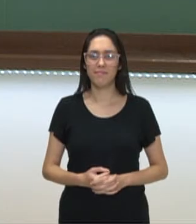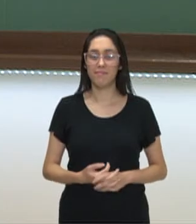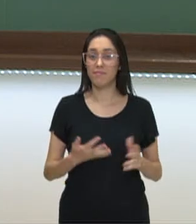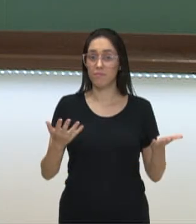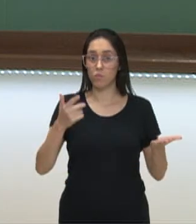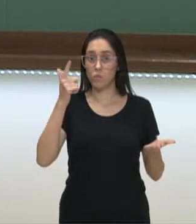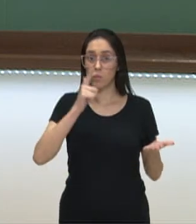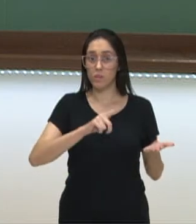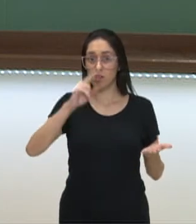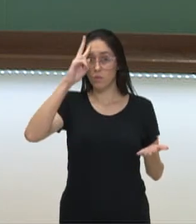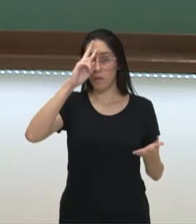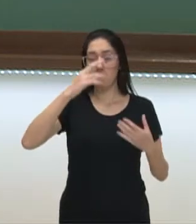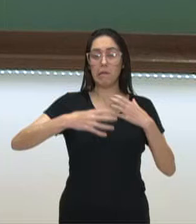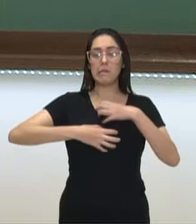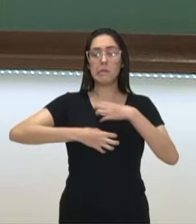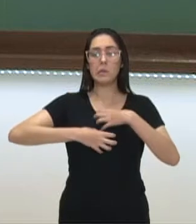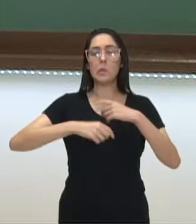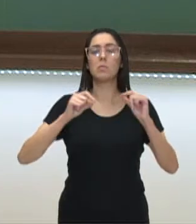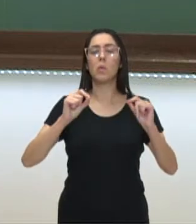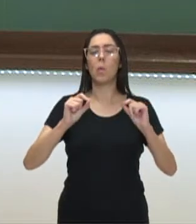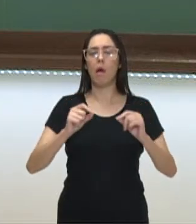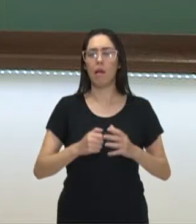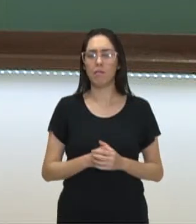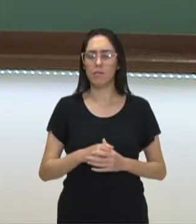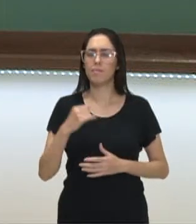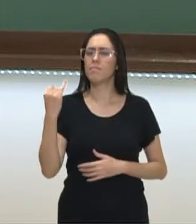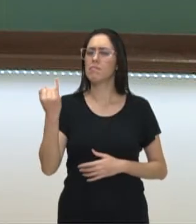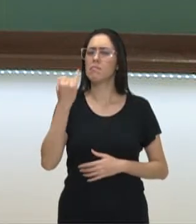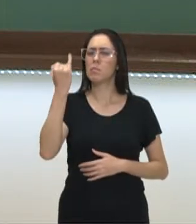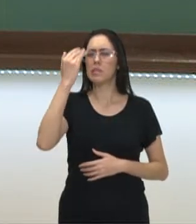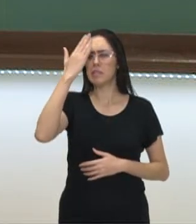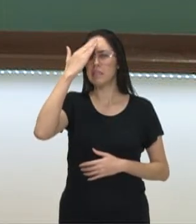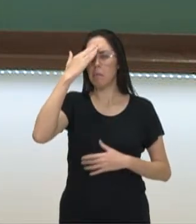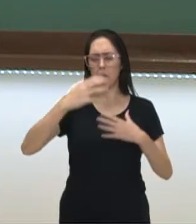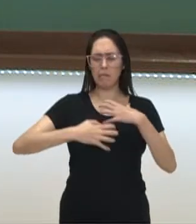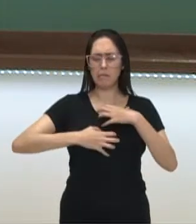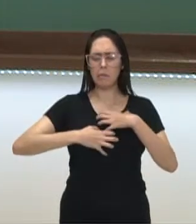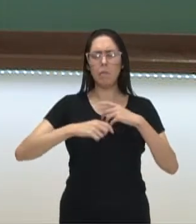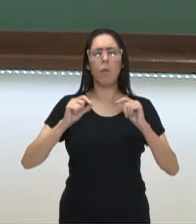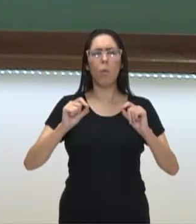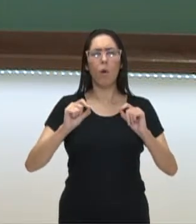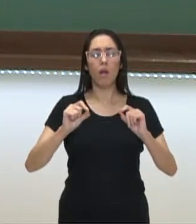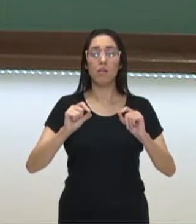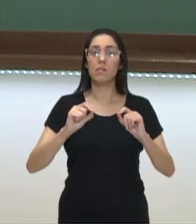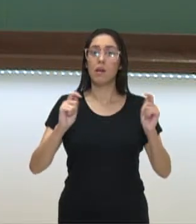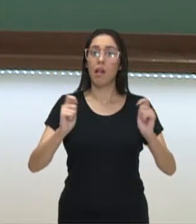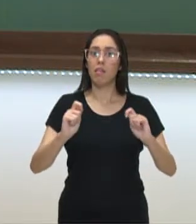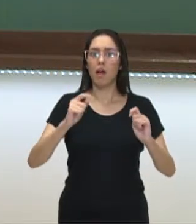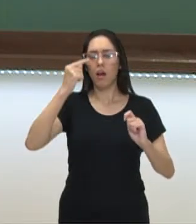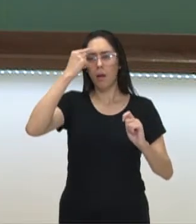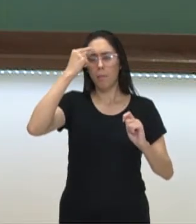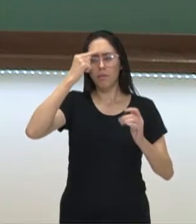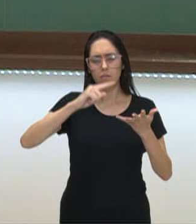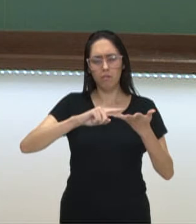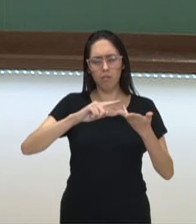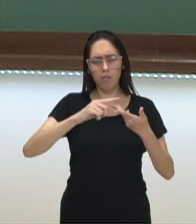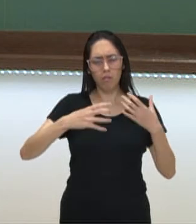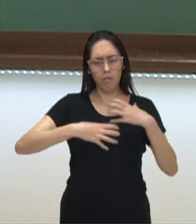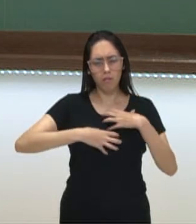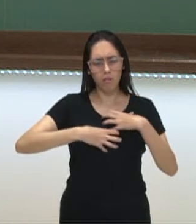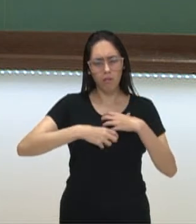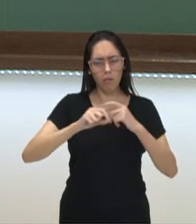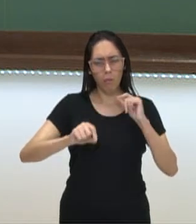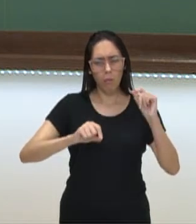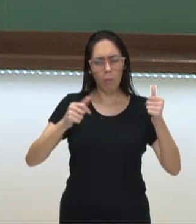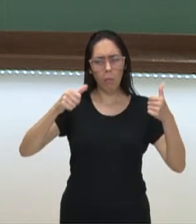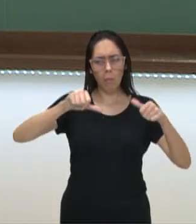Conseguiu lembrar de alguns sintomas? Por que é tão importante a gente saber dos sintomas? Porque a gente pode juntar as coisas e procurar um especialista, procurar uma